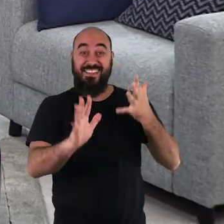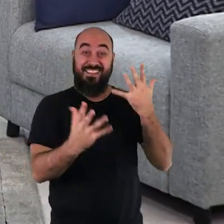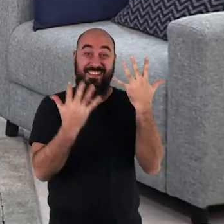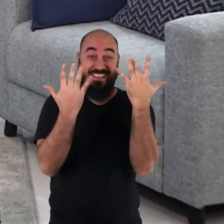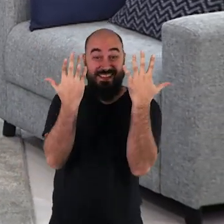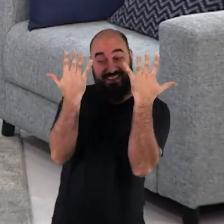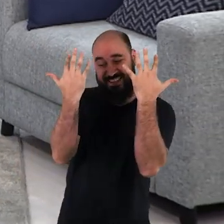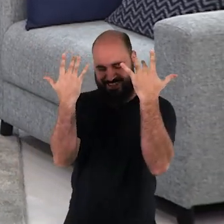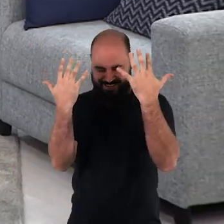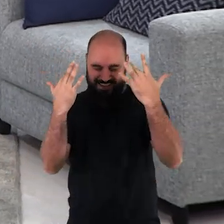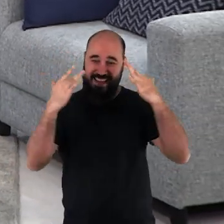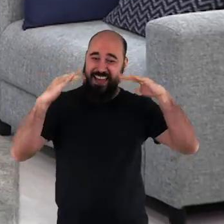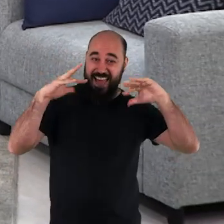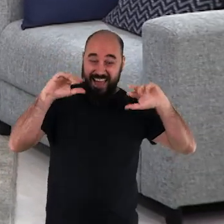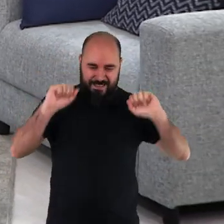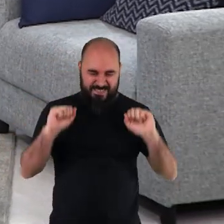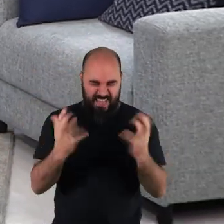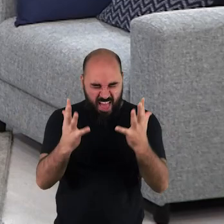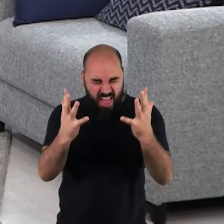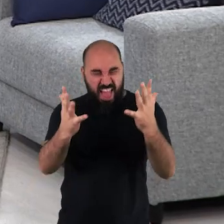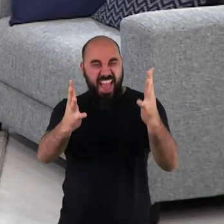Nossa voz em